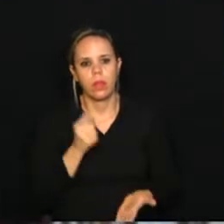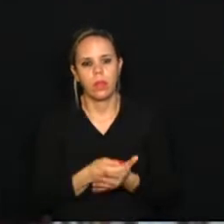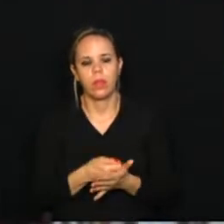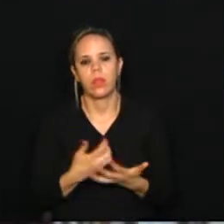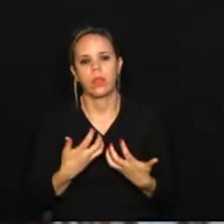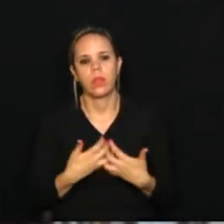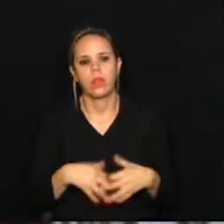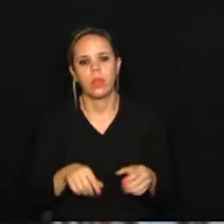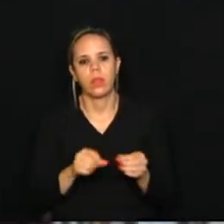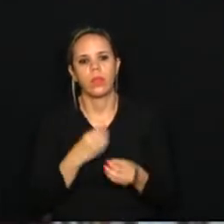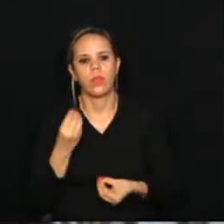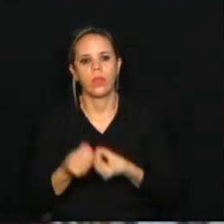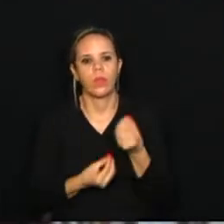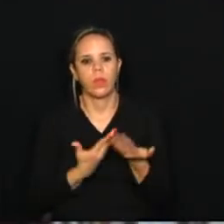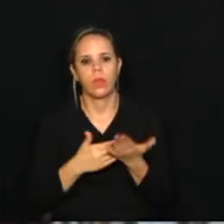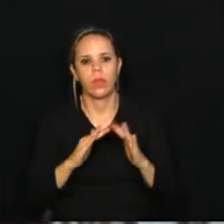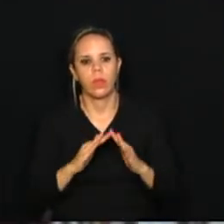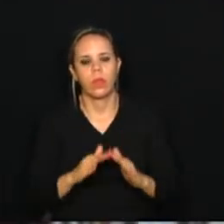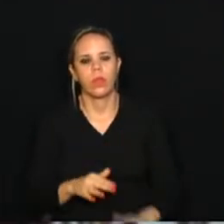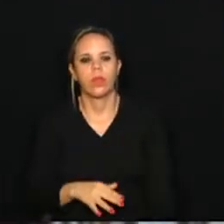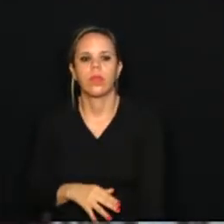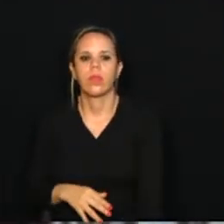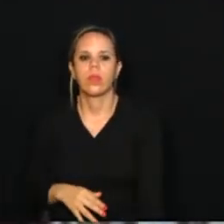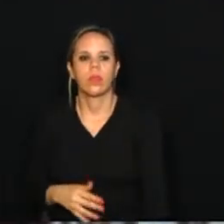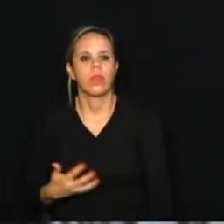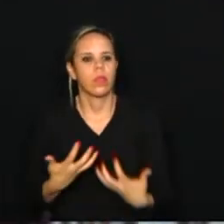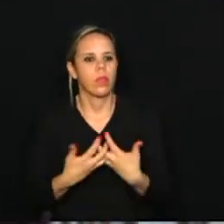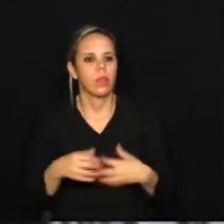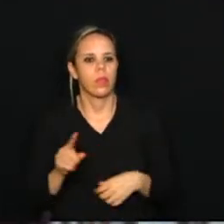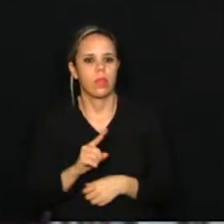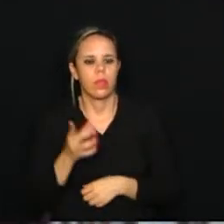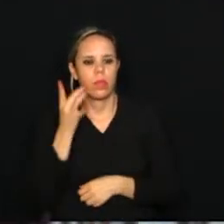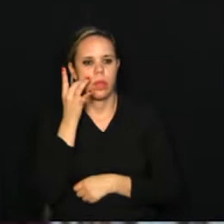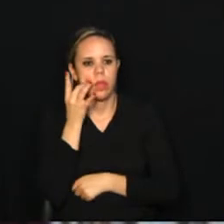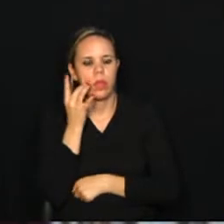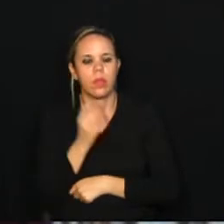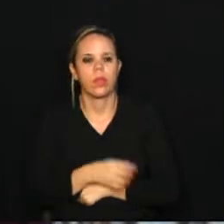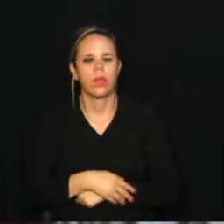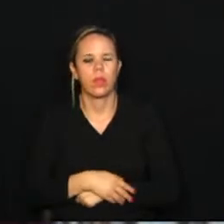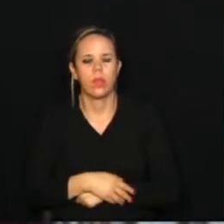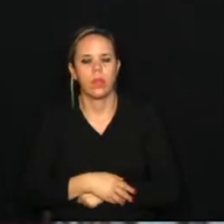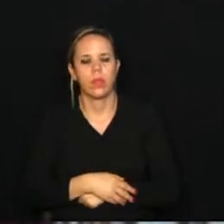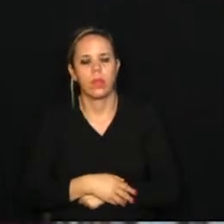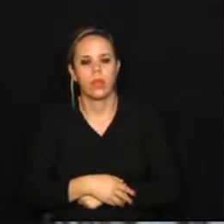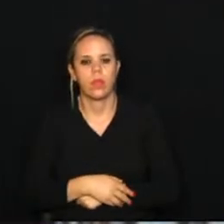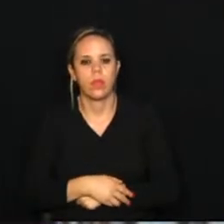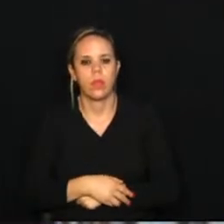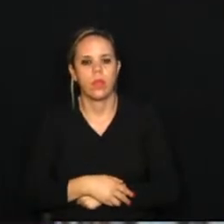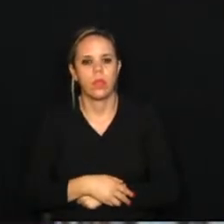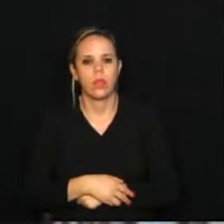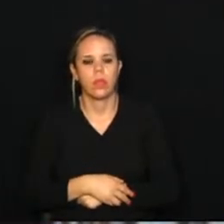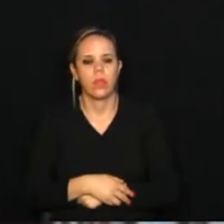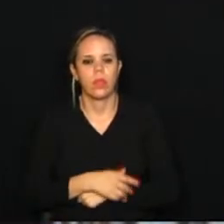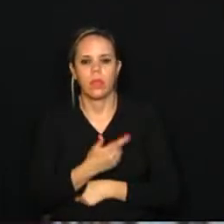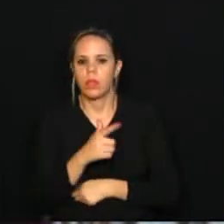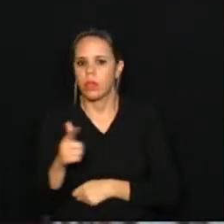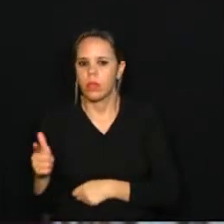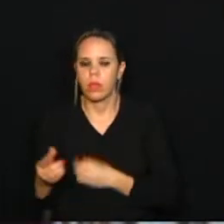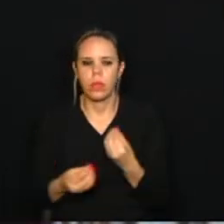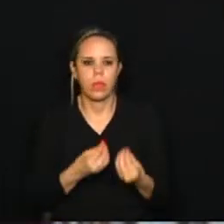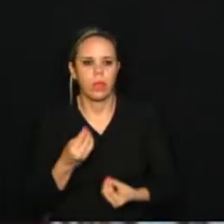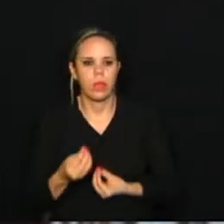foi, como as escolas não estavam funcionando presencialmente, não havia